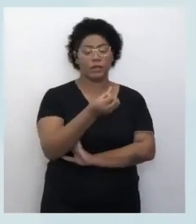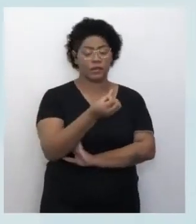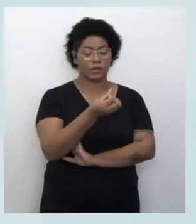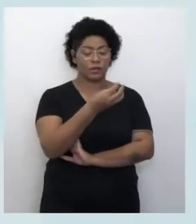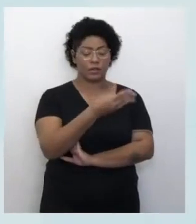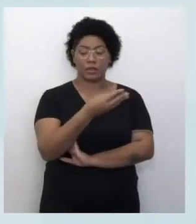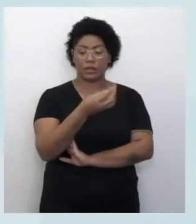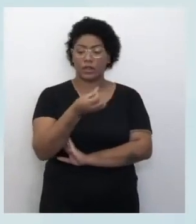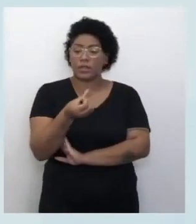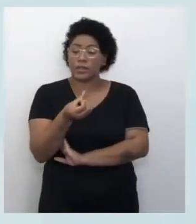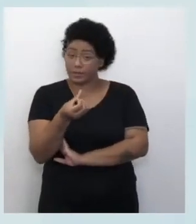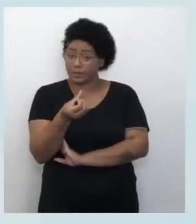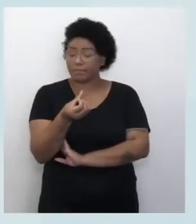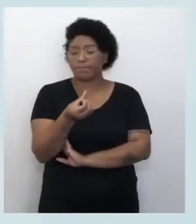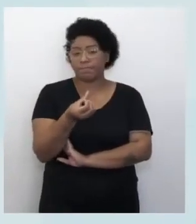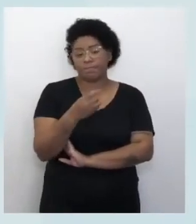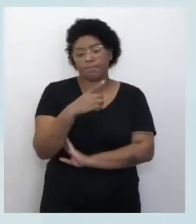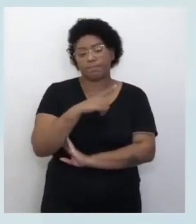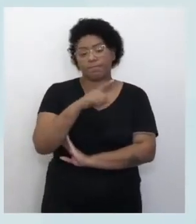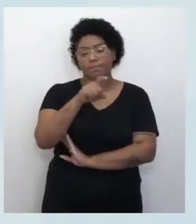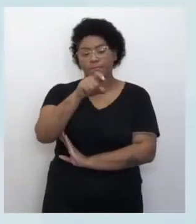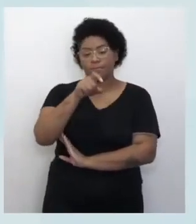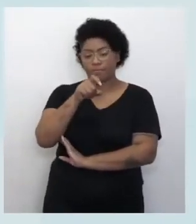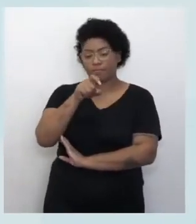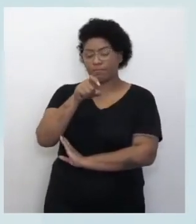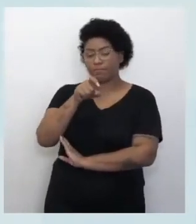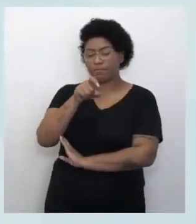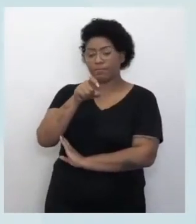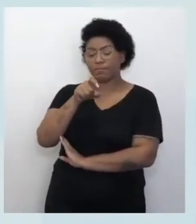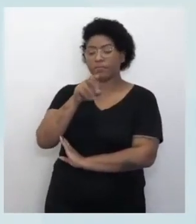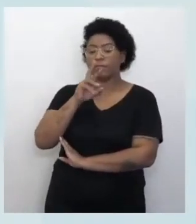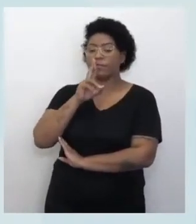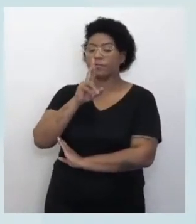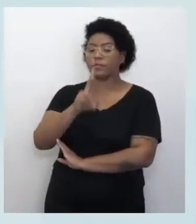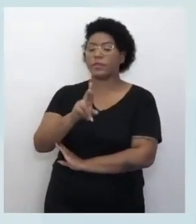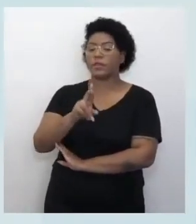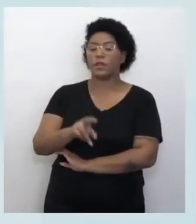36. Então teremos x, ok, é igual a